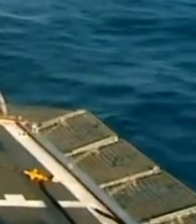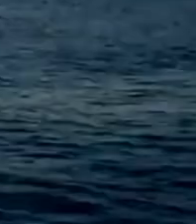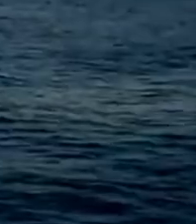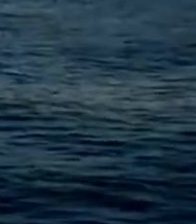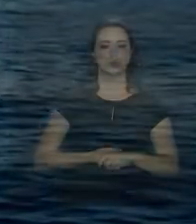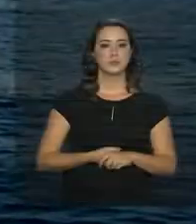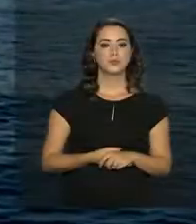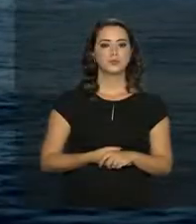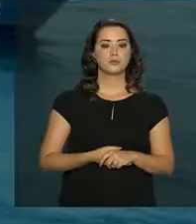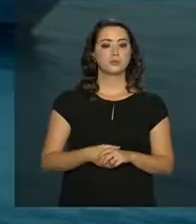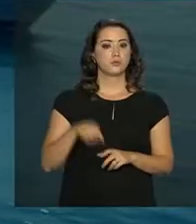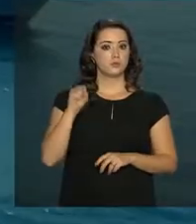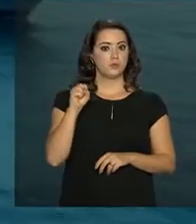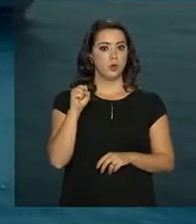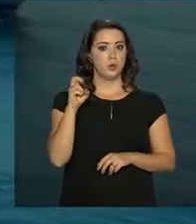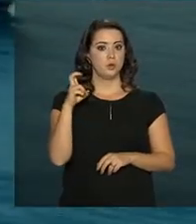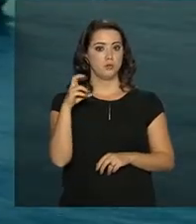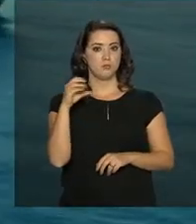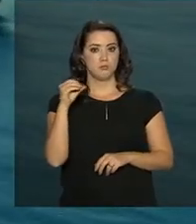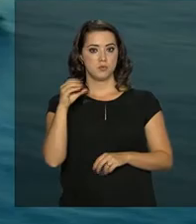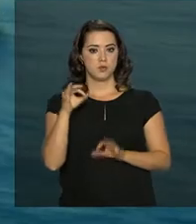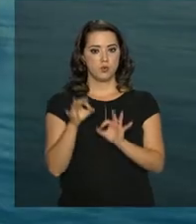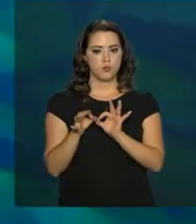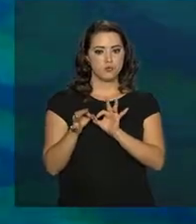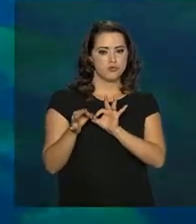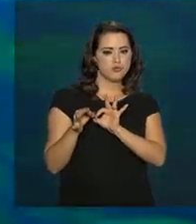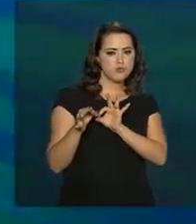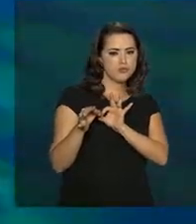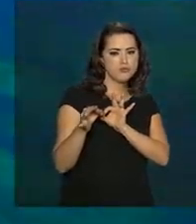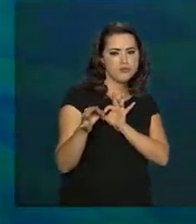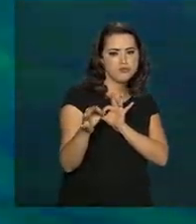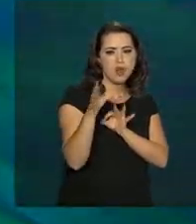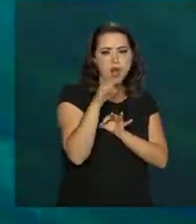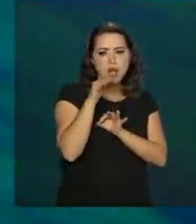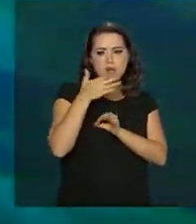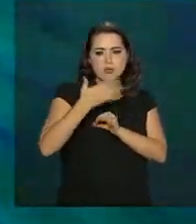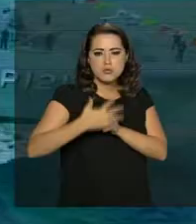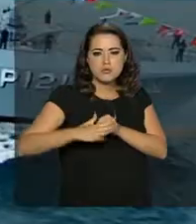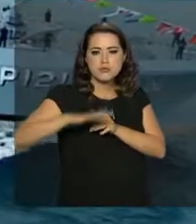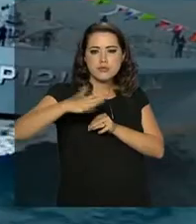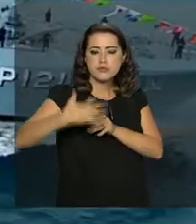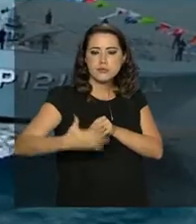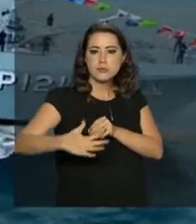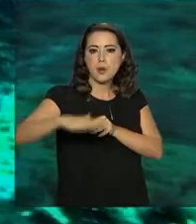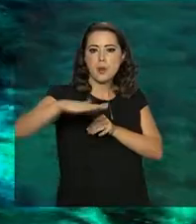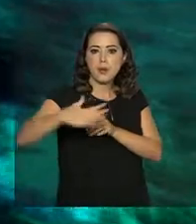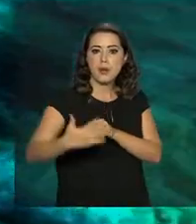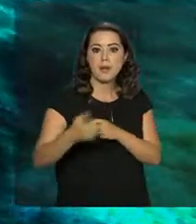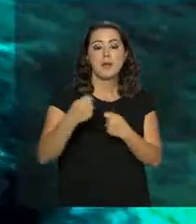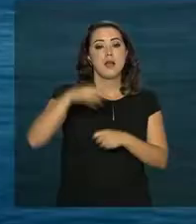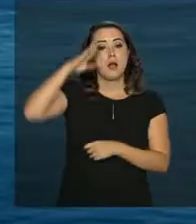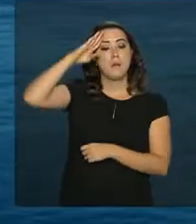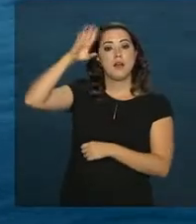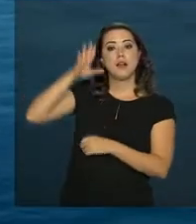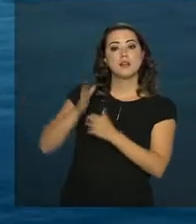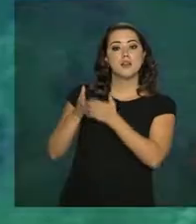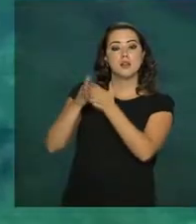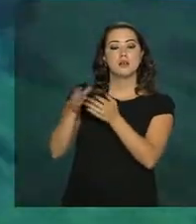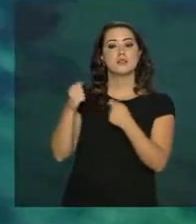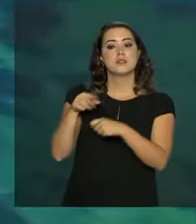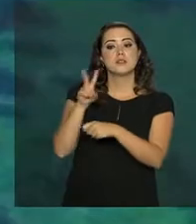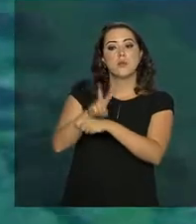Com 8.500 quilômetros de costa, a Marinha do Brasil tem o desafio de proteger os recursos biológicos,